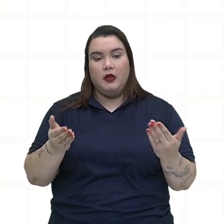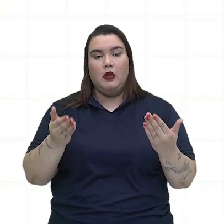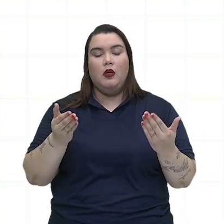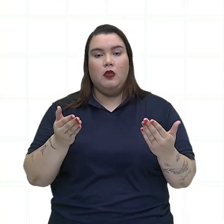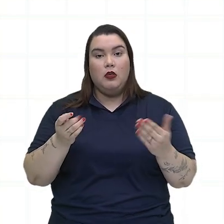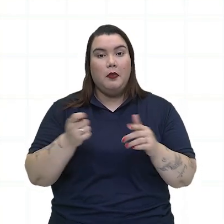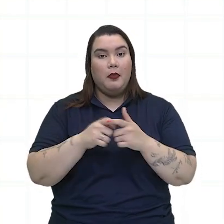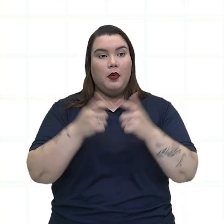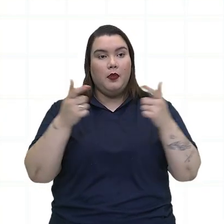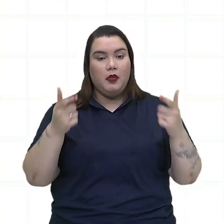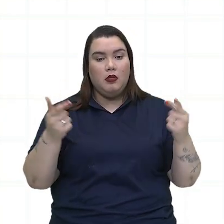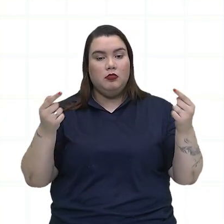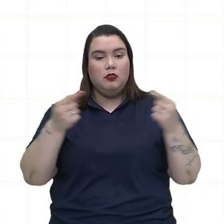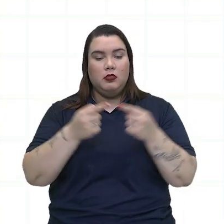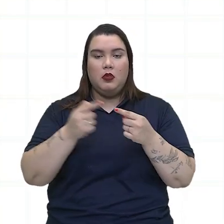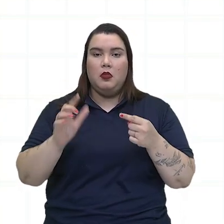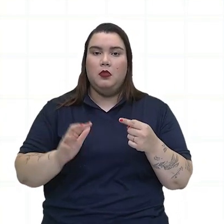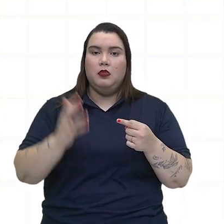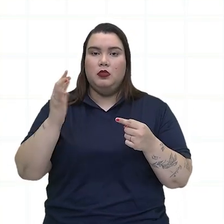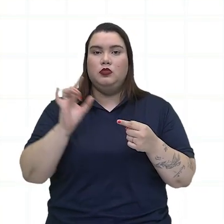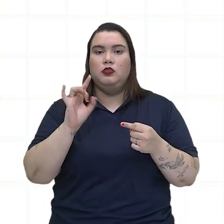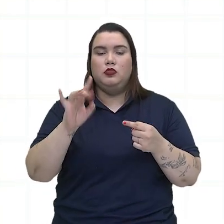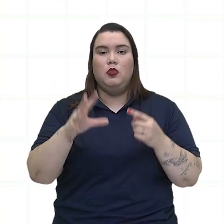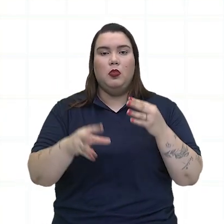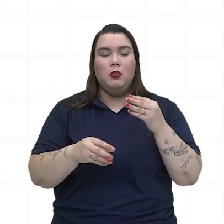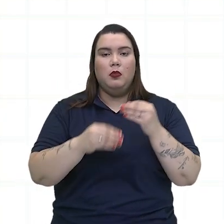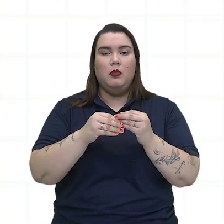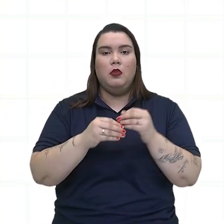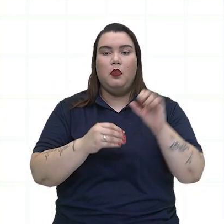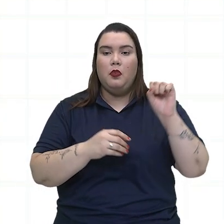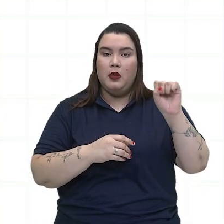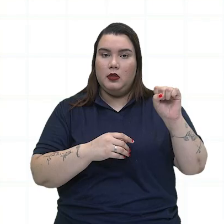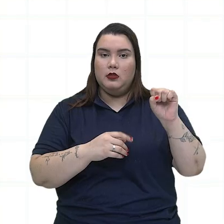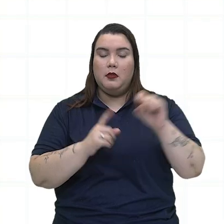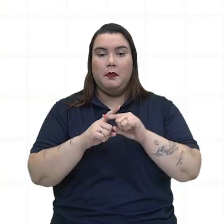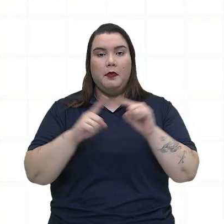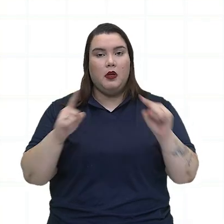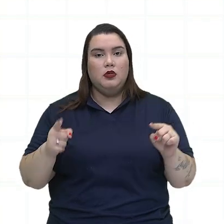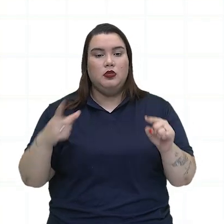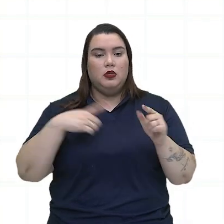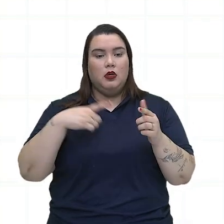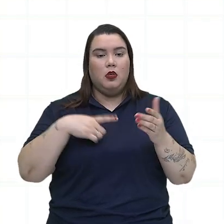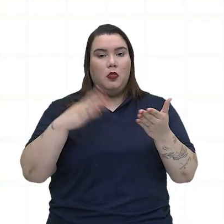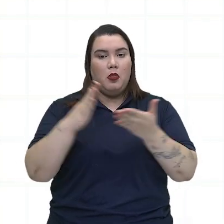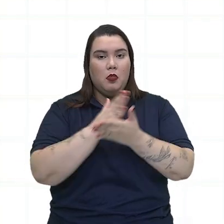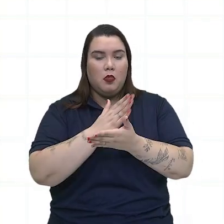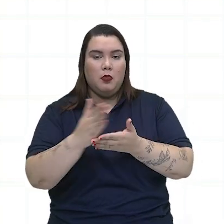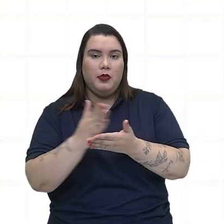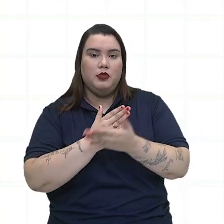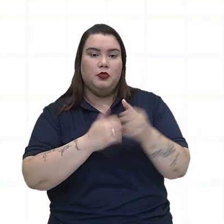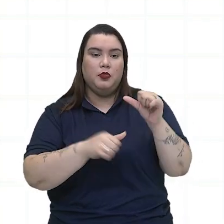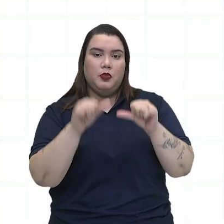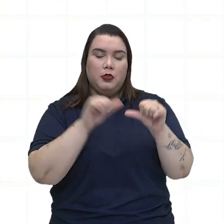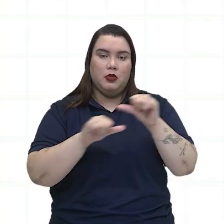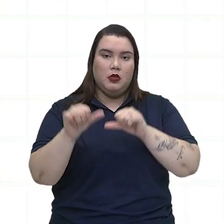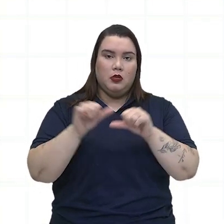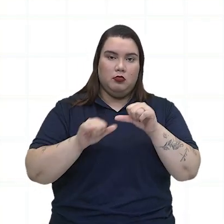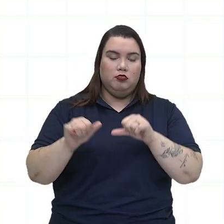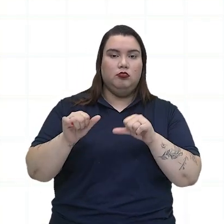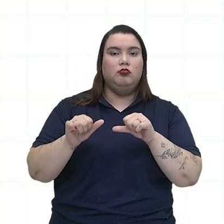das vezes, é só isso que vai acontecer, eu vou acrescentar o S, mas existem algumas exceções, em